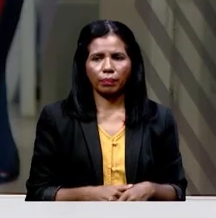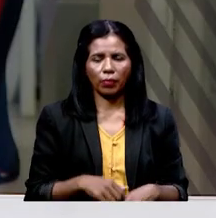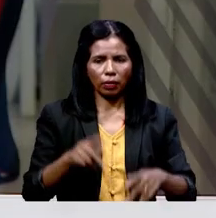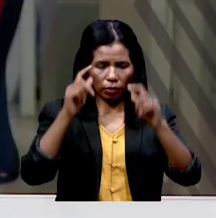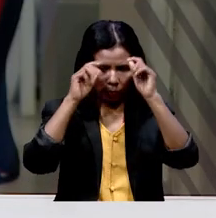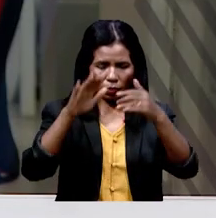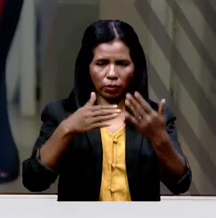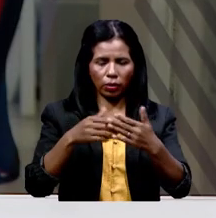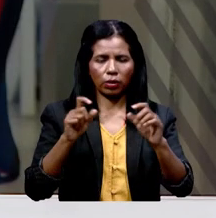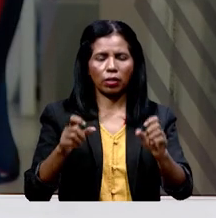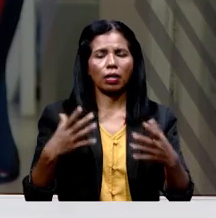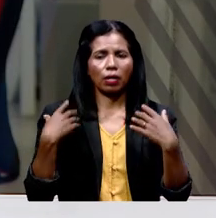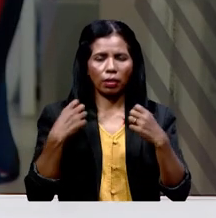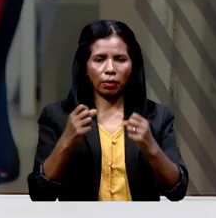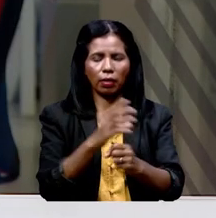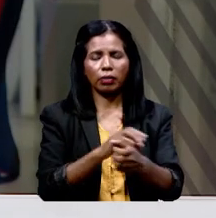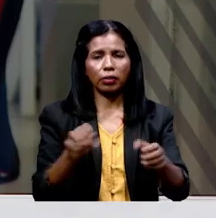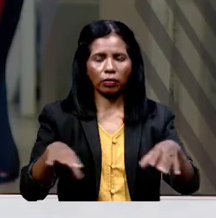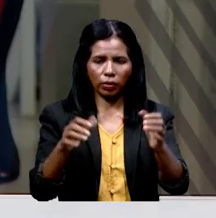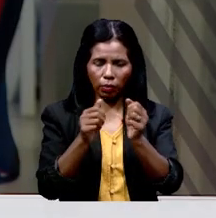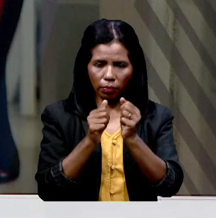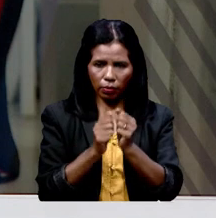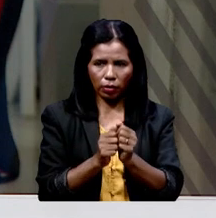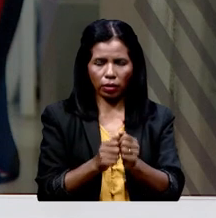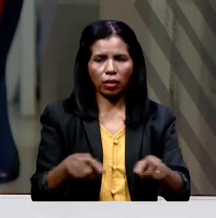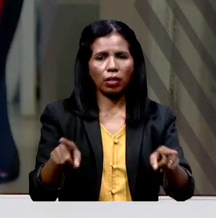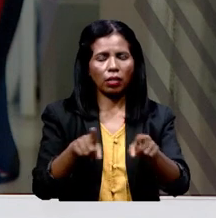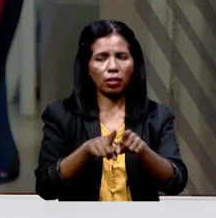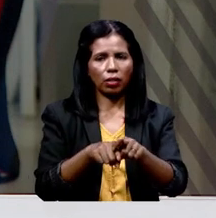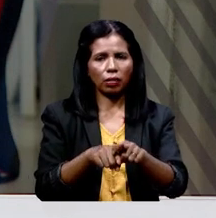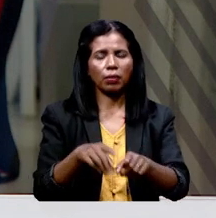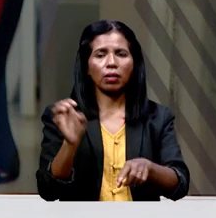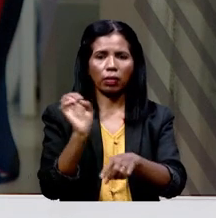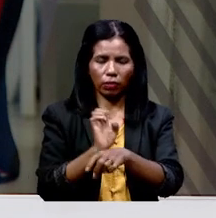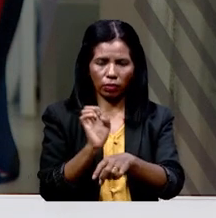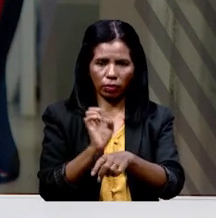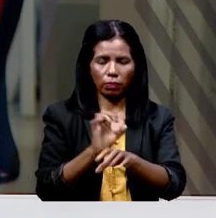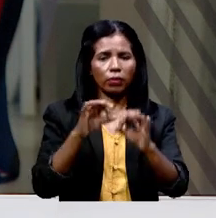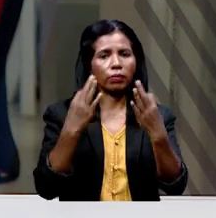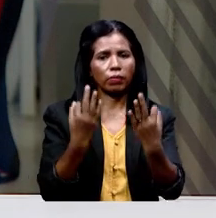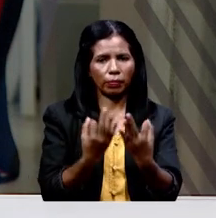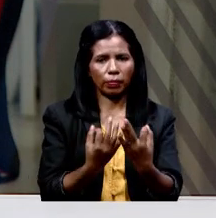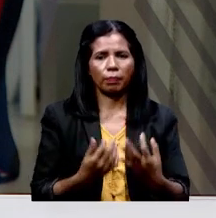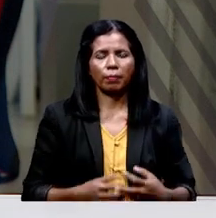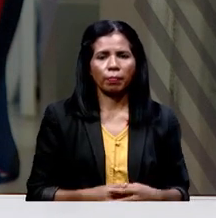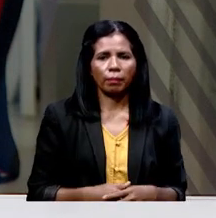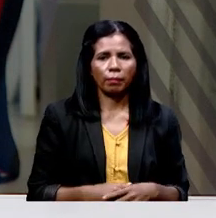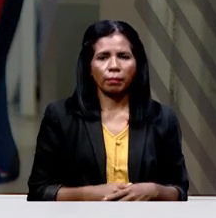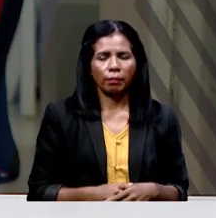Timor-Leste tem que admitir no apuras movimento cooperativo no dar base fundamental para a economia familiar.